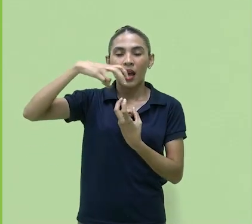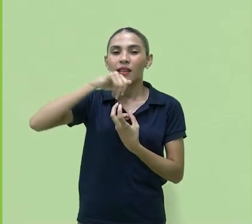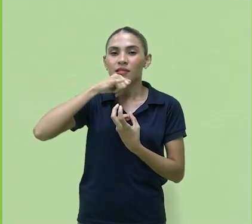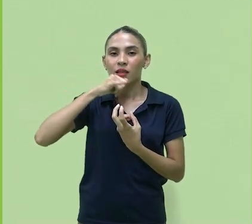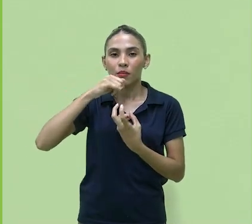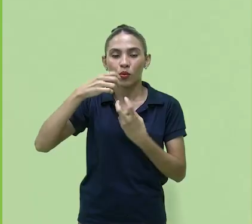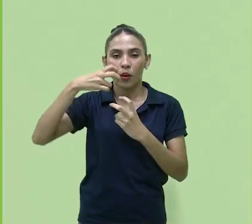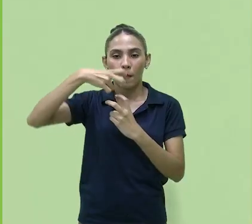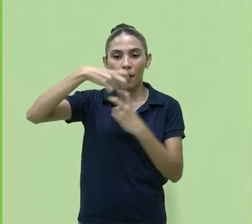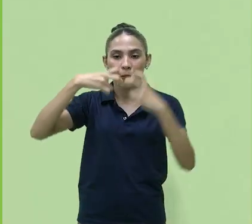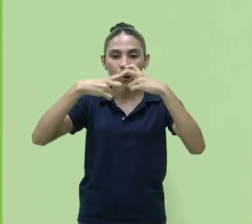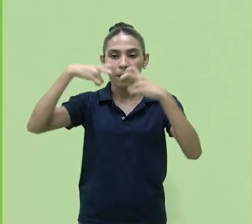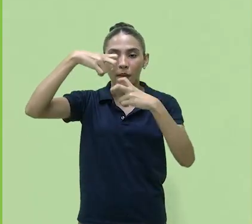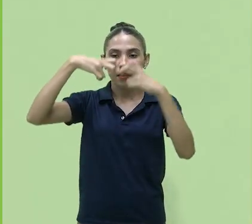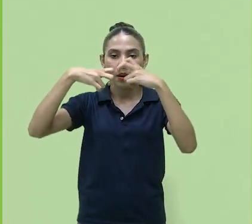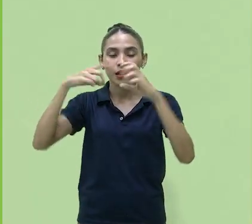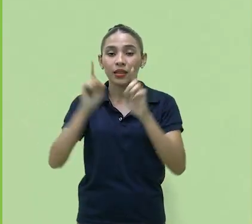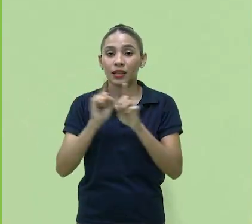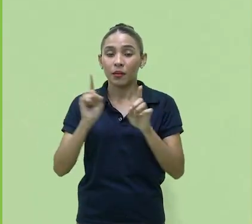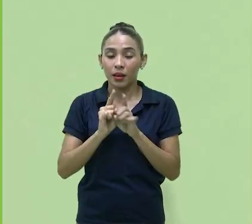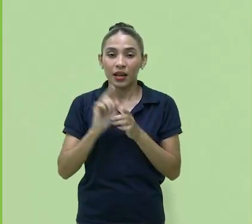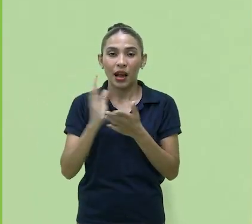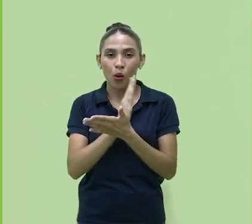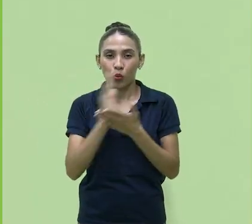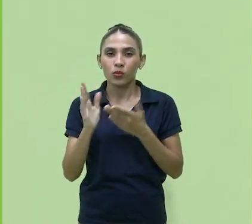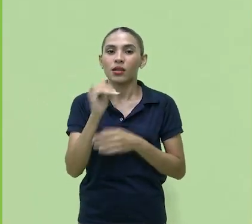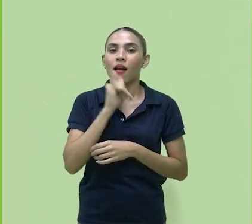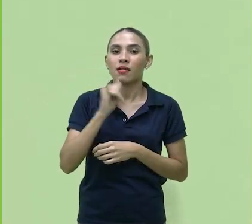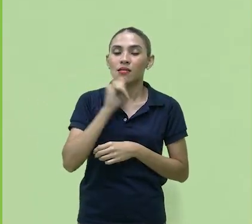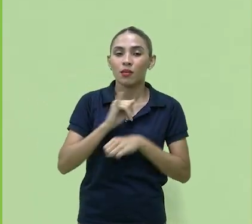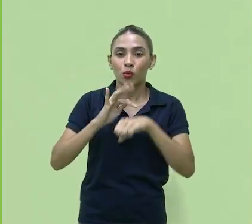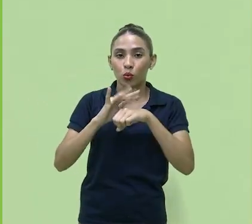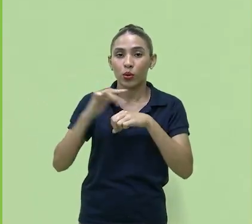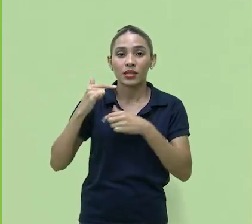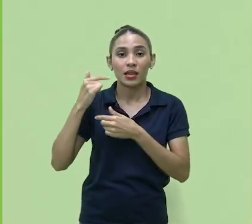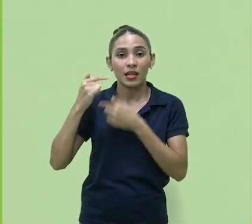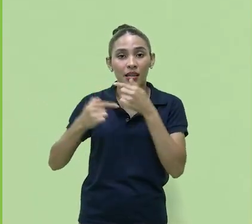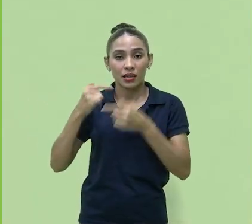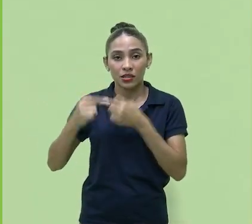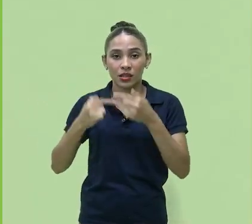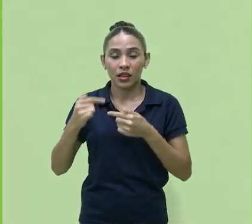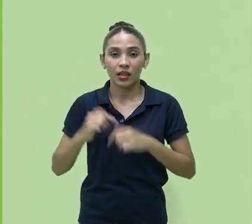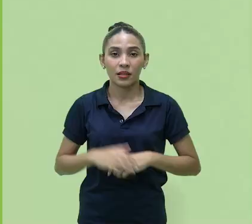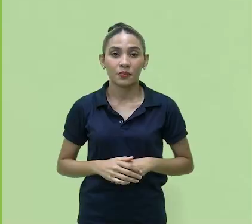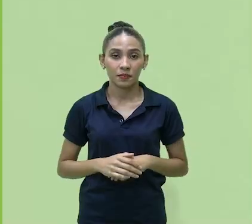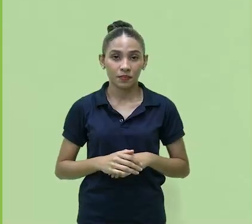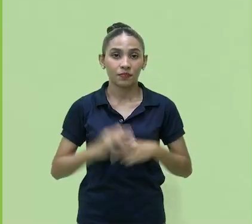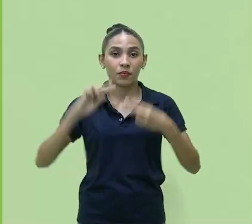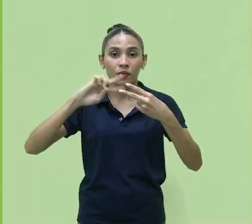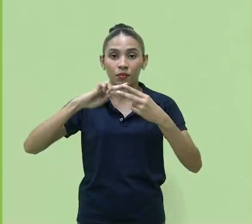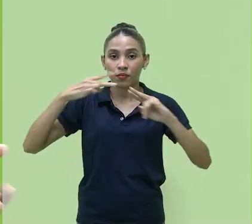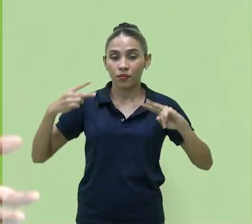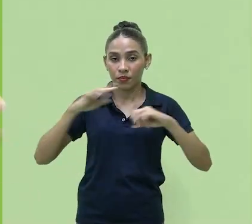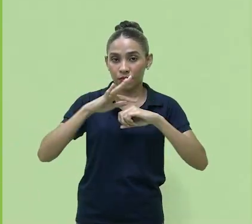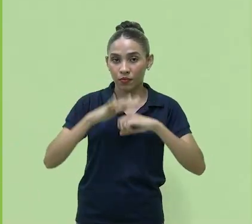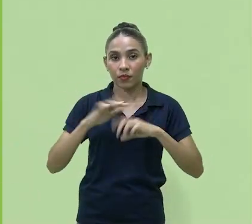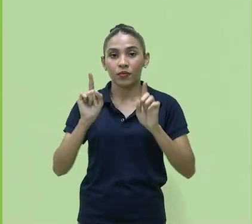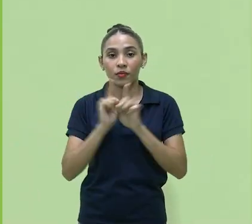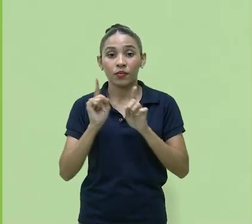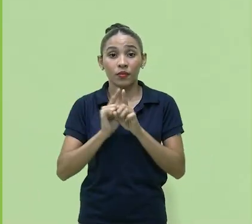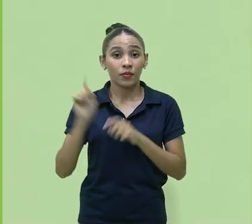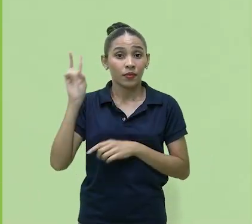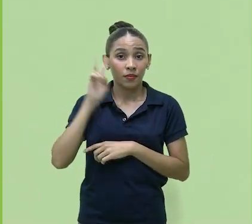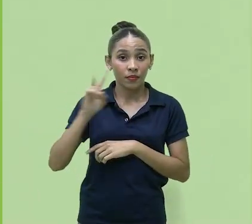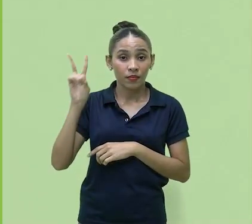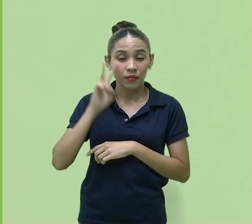doenças hereditárias. E aí a gente falou, né, rapidamente sobre doença genética e doença hereditária. Vamos